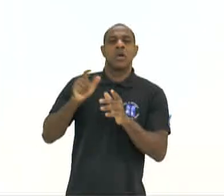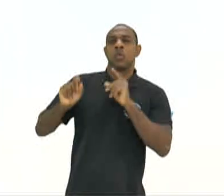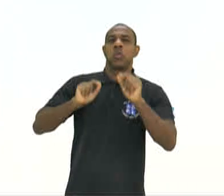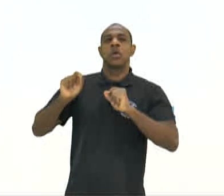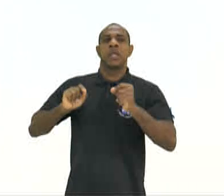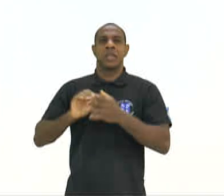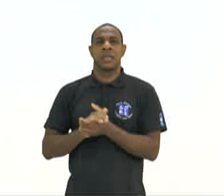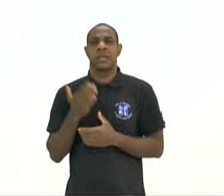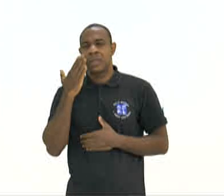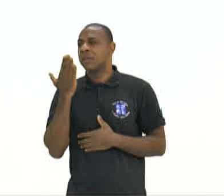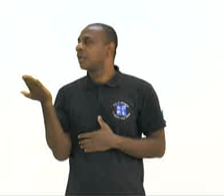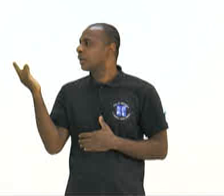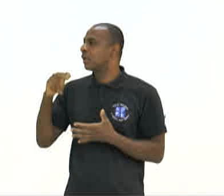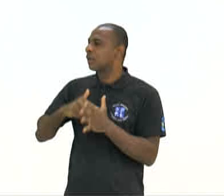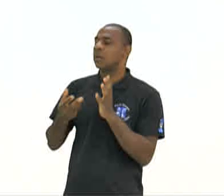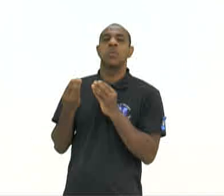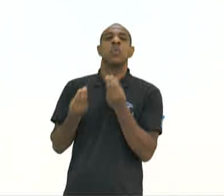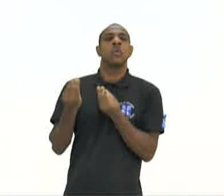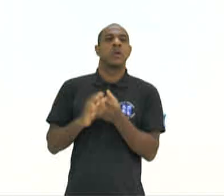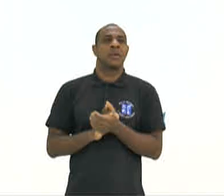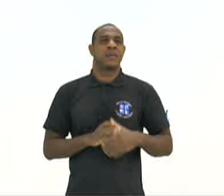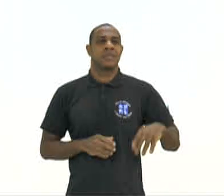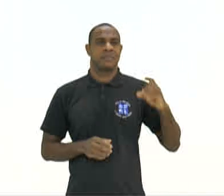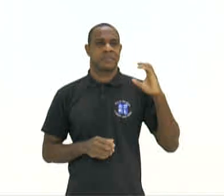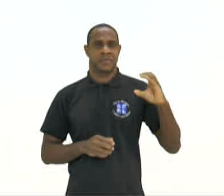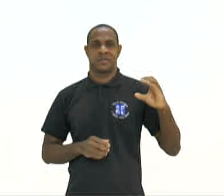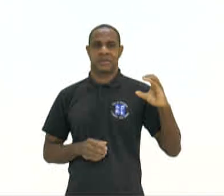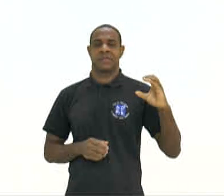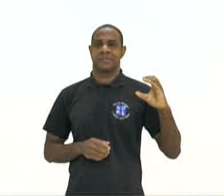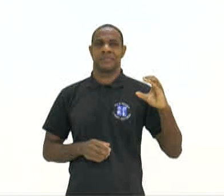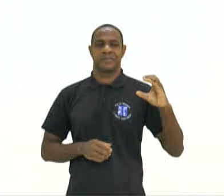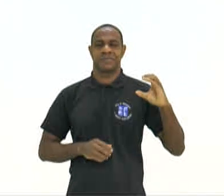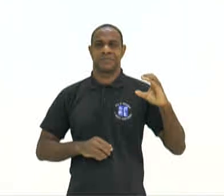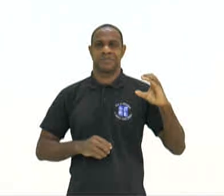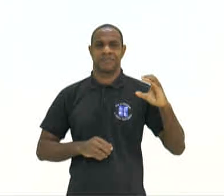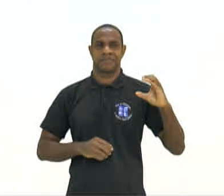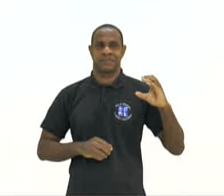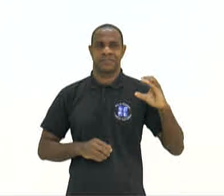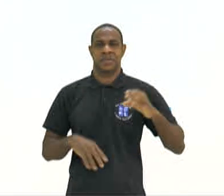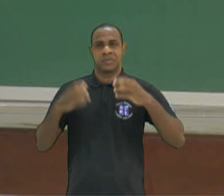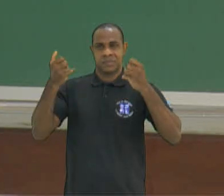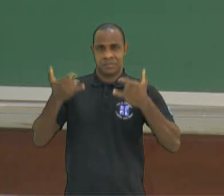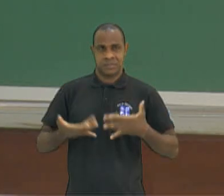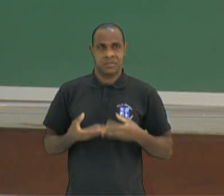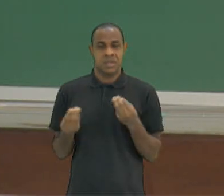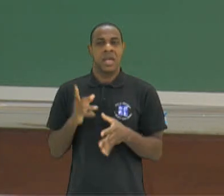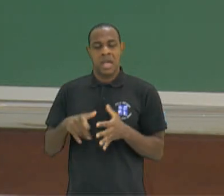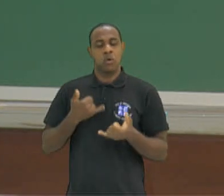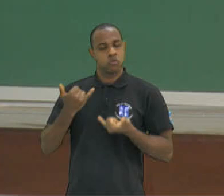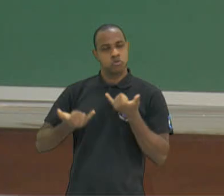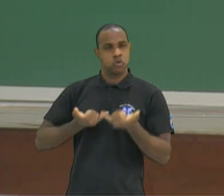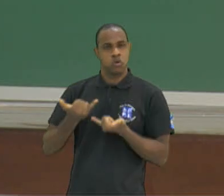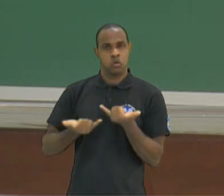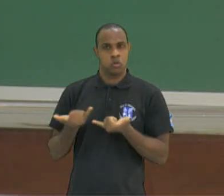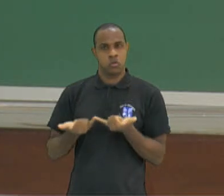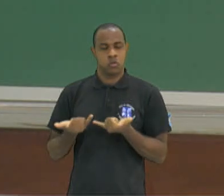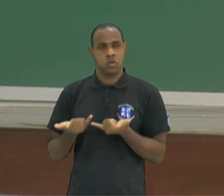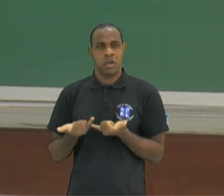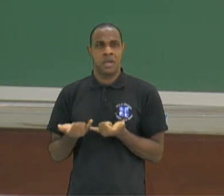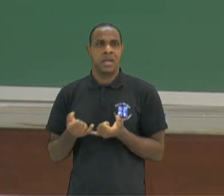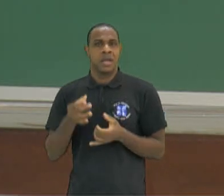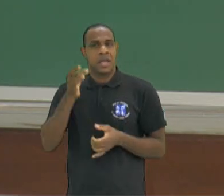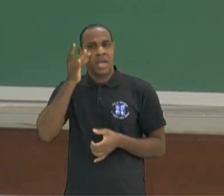Significam Massive Multiplayer Online Role-Play Game. Como eu disse para vocês, um jogo online de